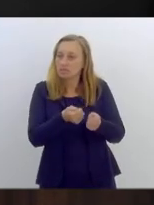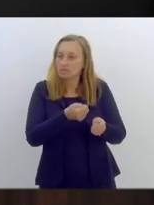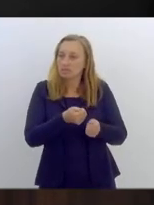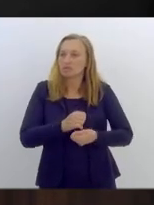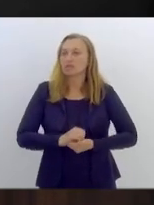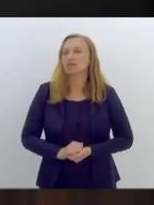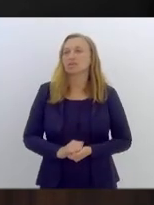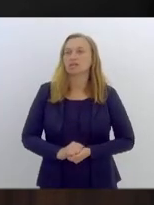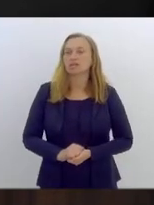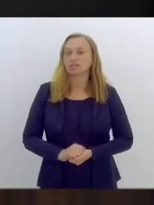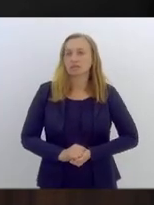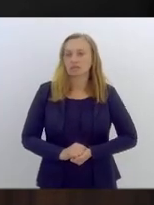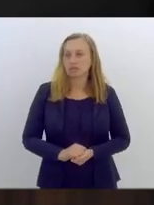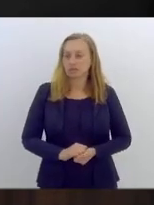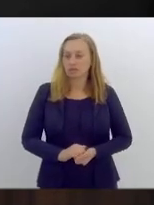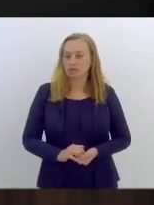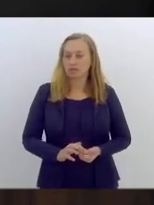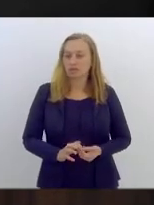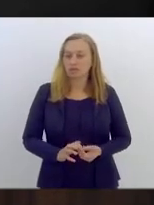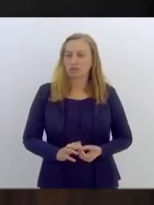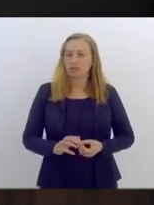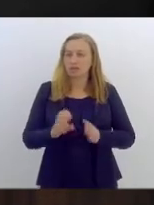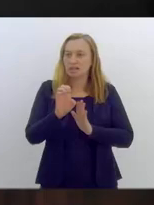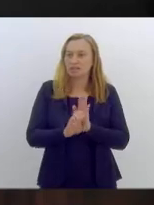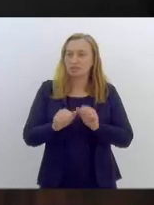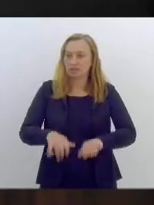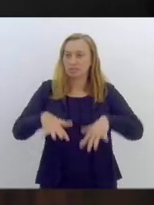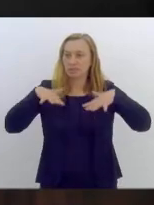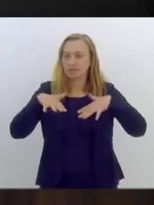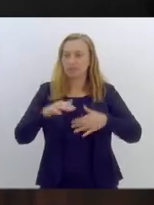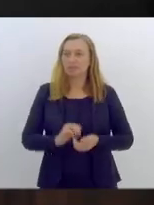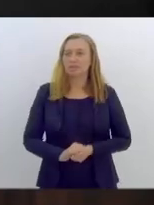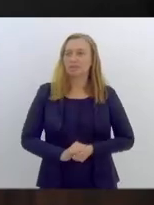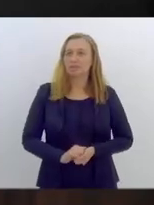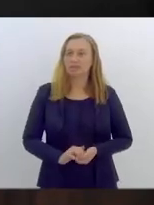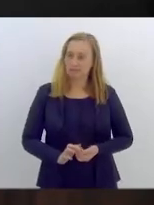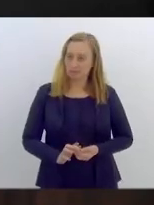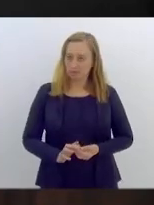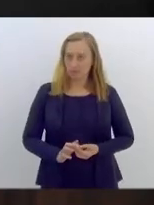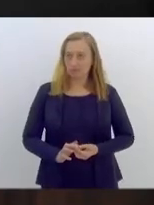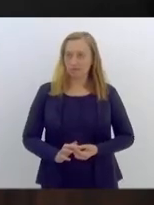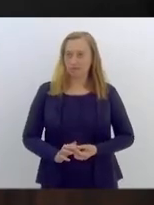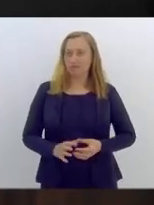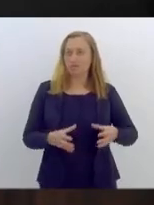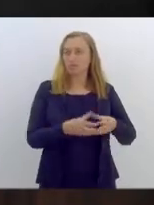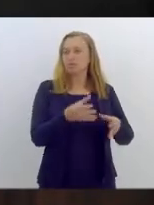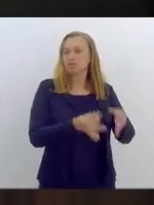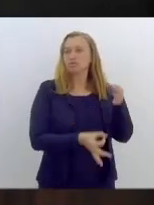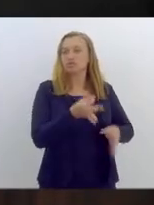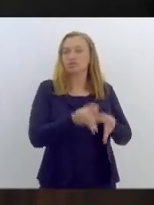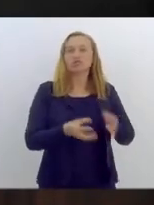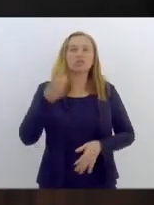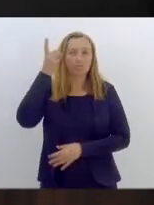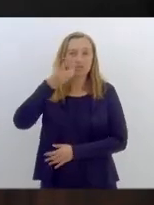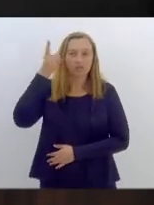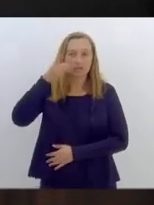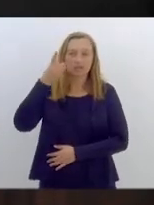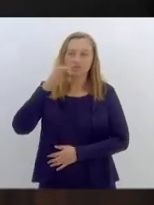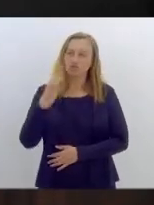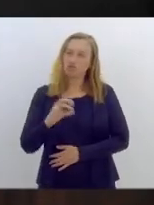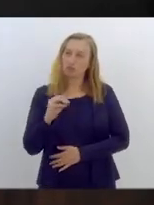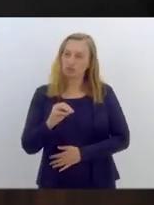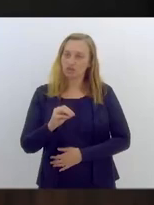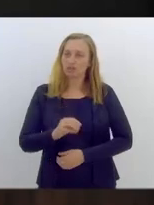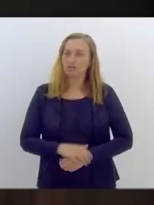Financeira e Controle, as emendas de plenário. Para emitir parecer pela Comissão de Constituição e Justiça, deputado Chico